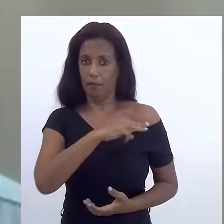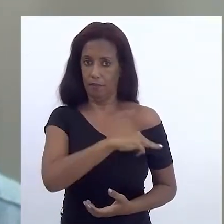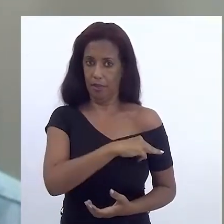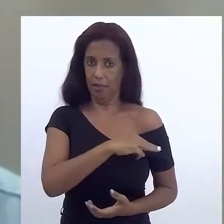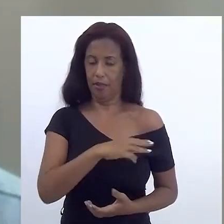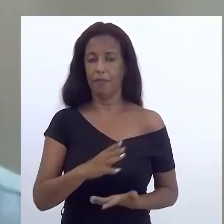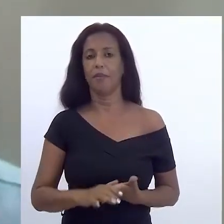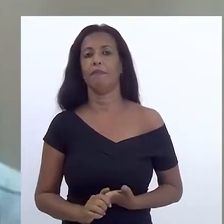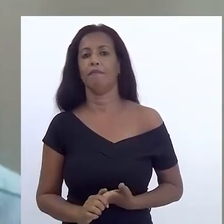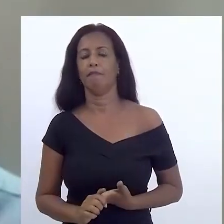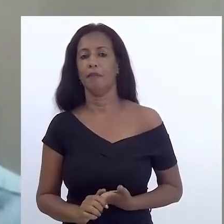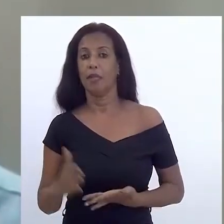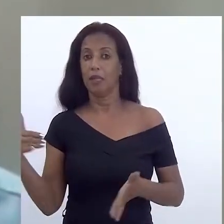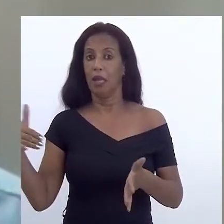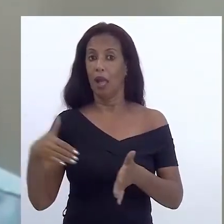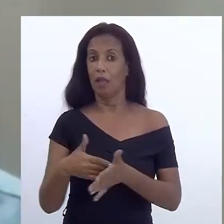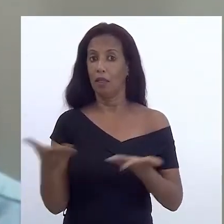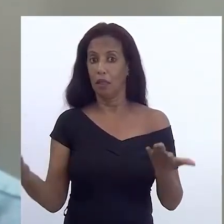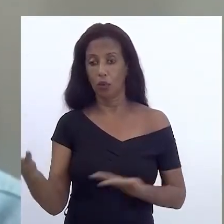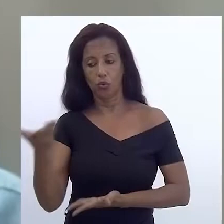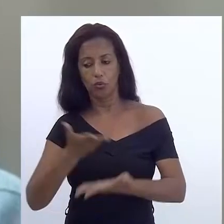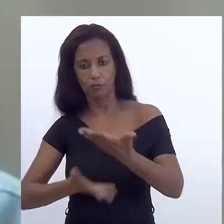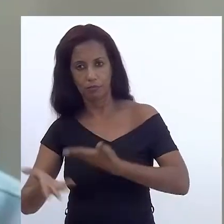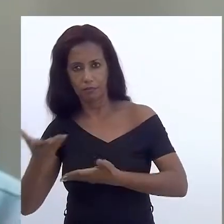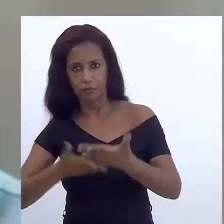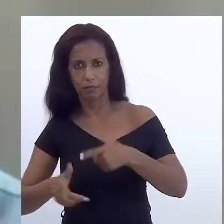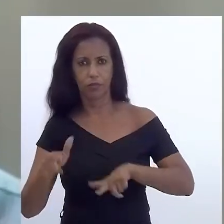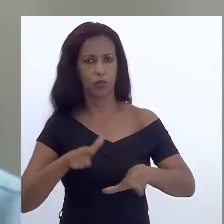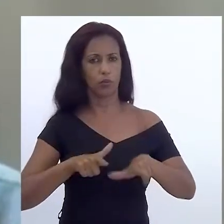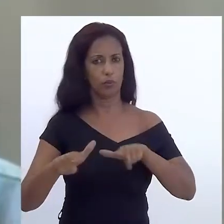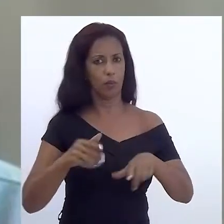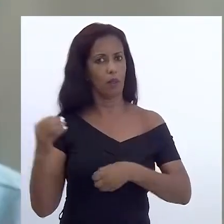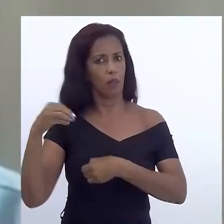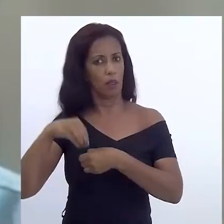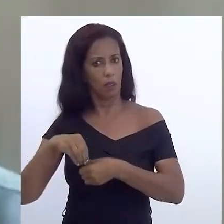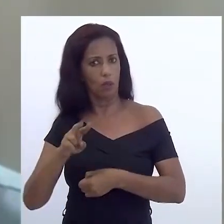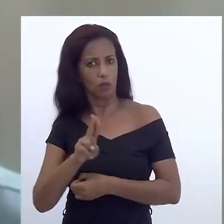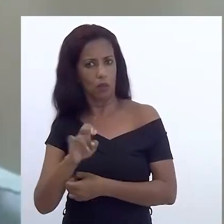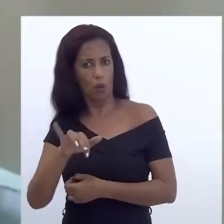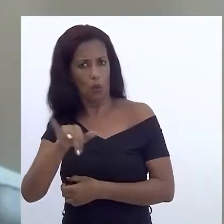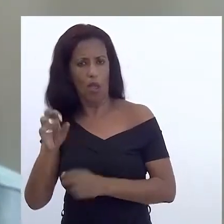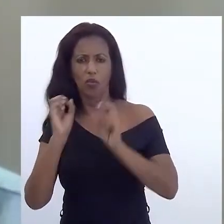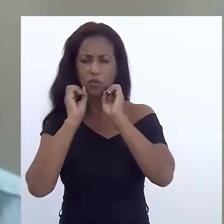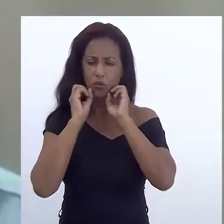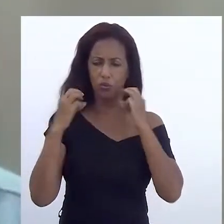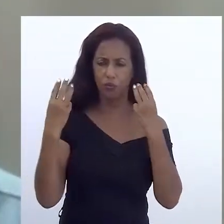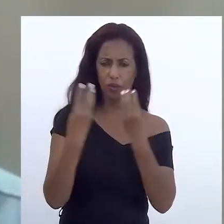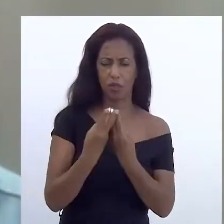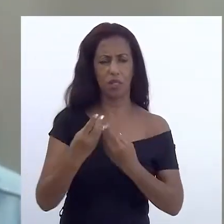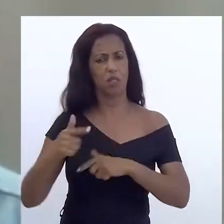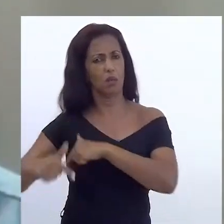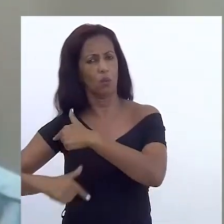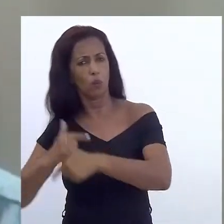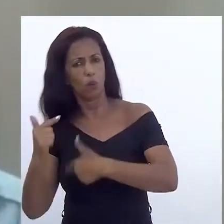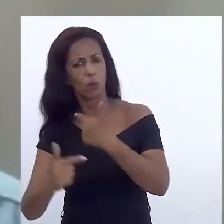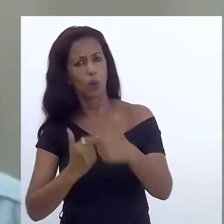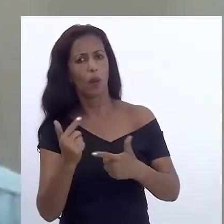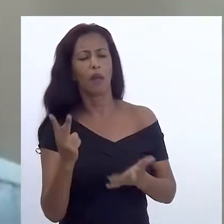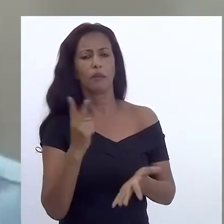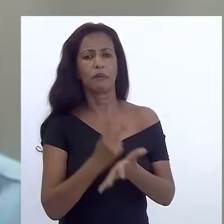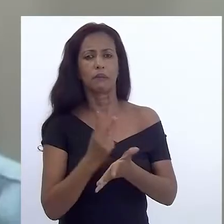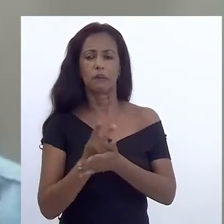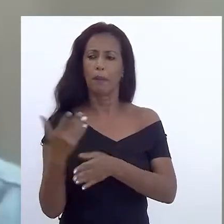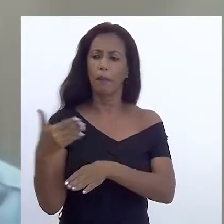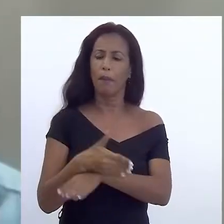que são, até hoje, têm sido parceiros nesse trabalho também desenvolvido na UERJ, as oficinas que nós fizemos, atividades, estamos sempre presentes.